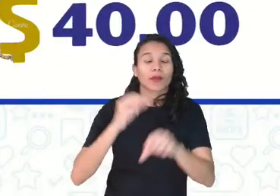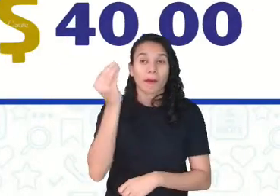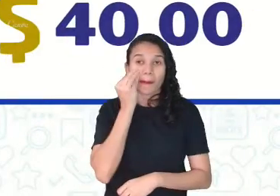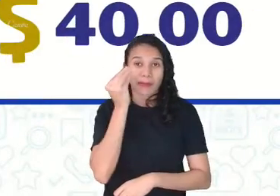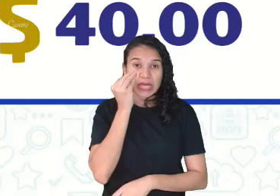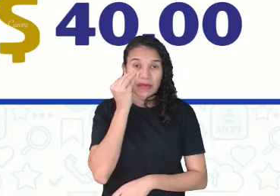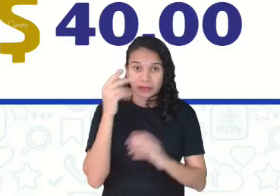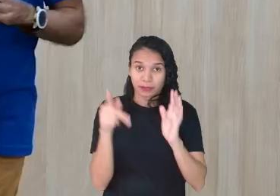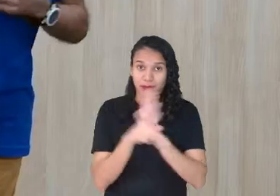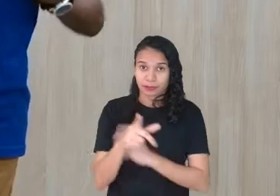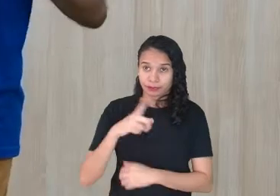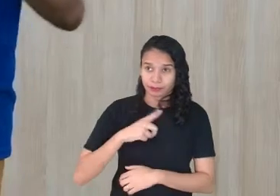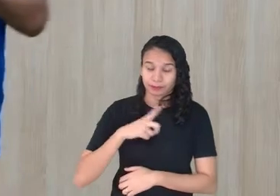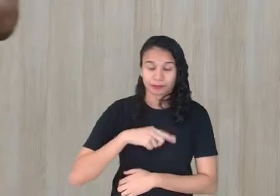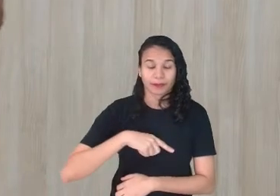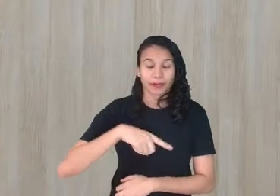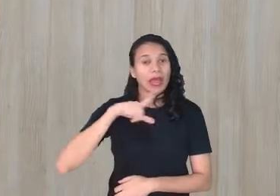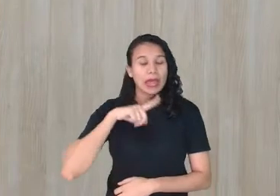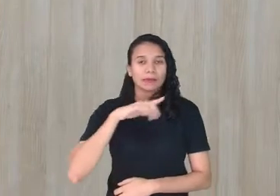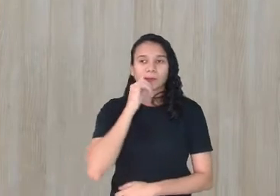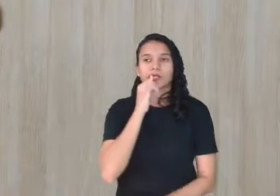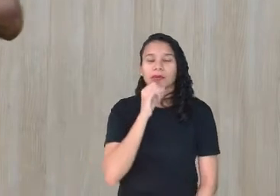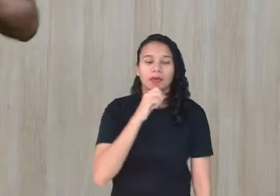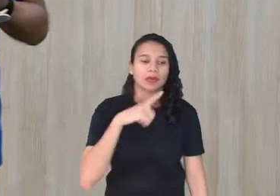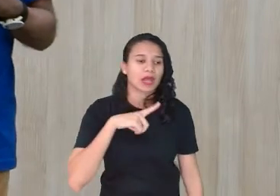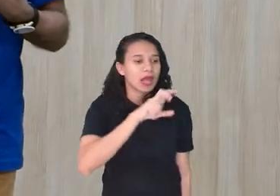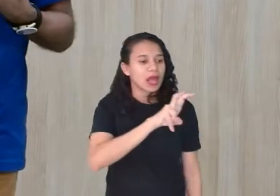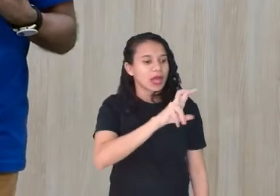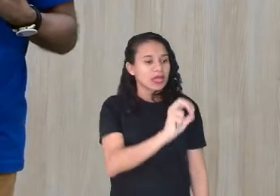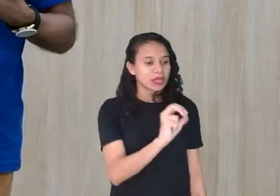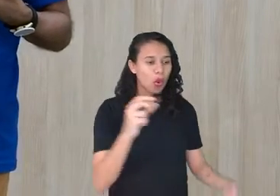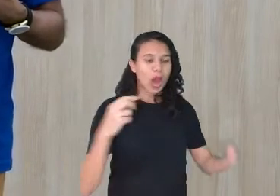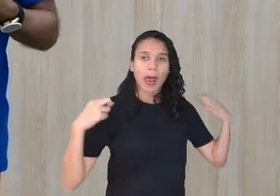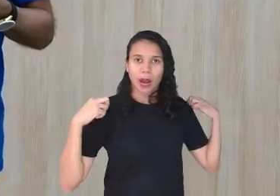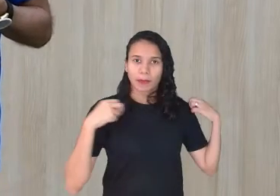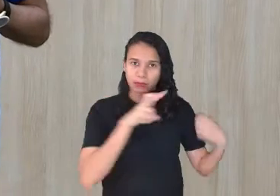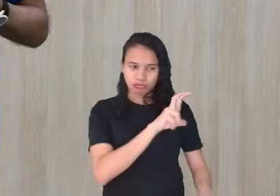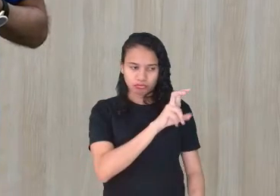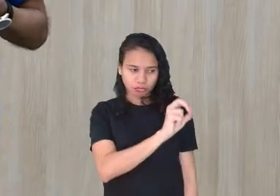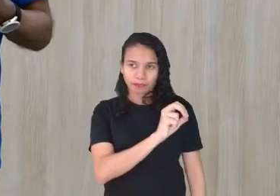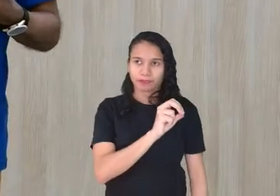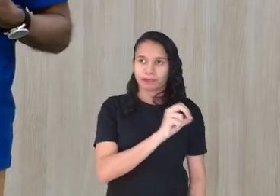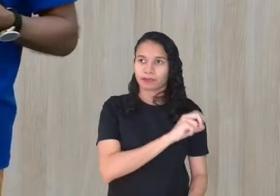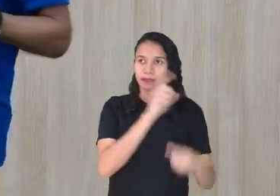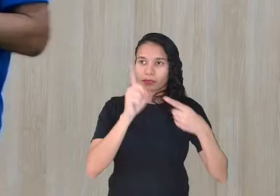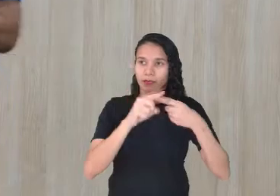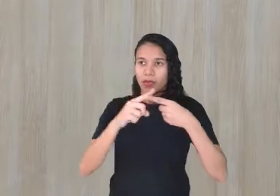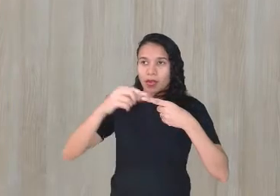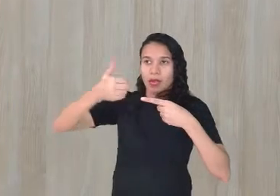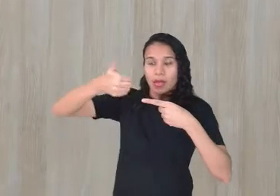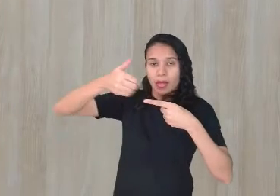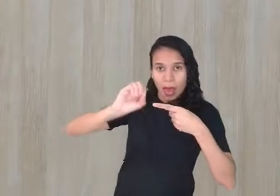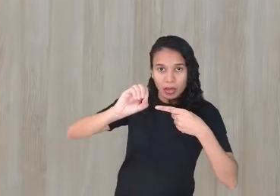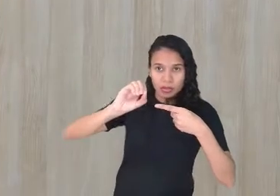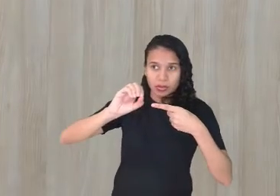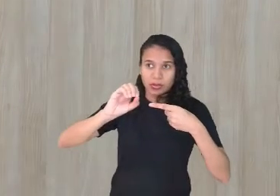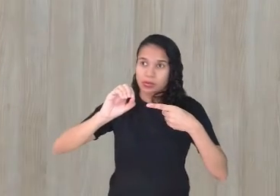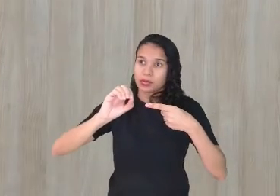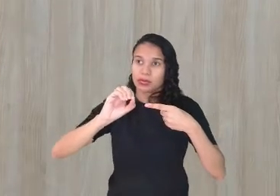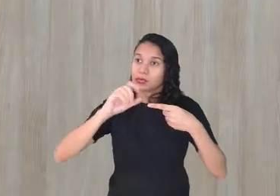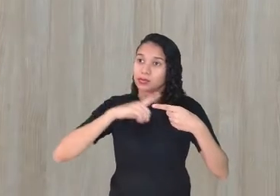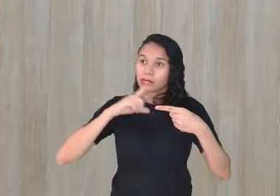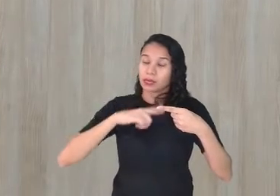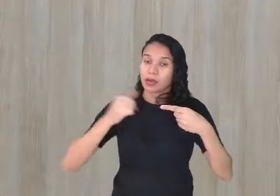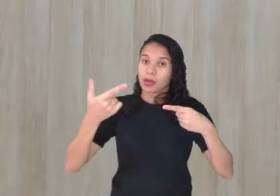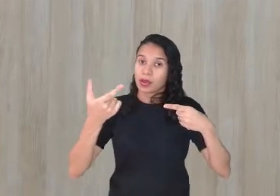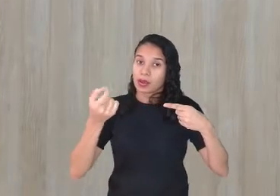dessas camisas. Veja. Se eu tenho 50 camisas, 50 ao todo, eu tenho 10 camisas, cada camisa